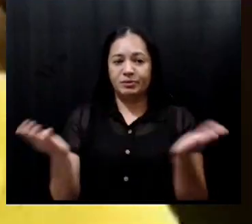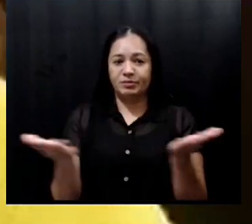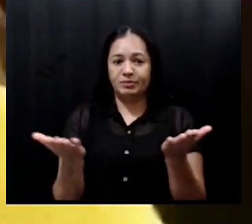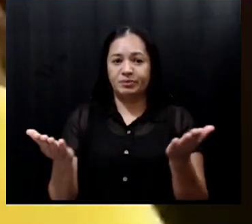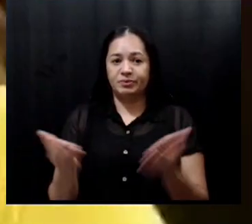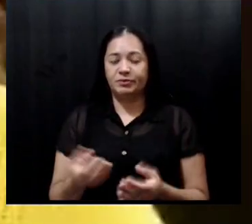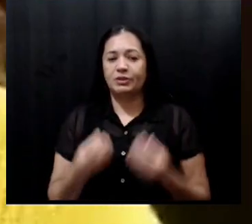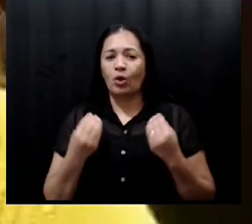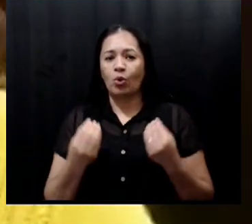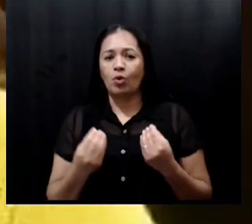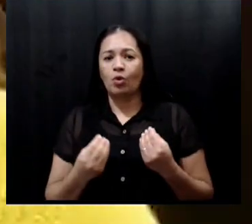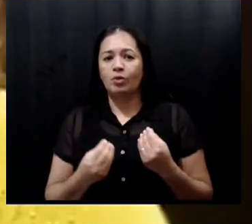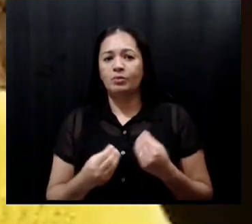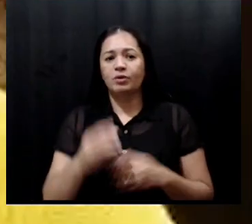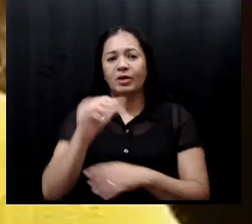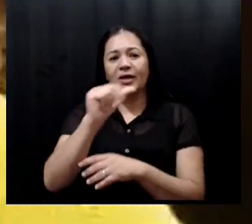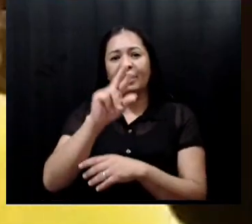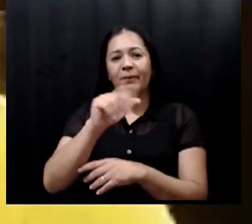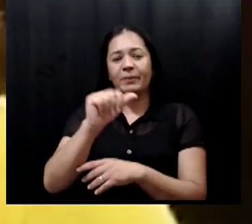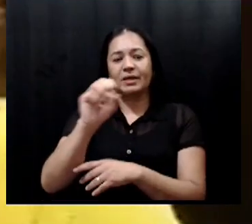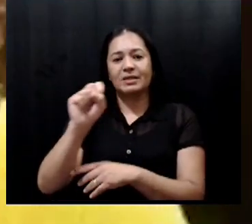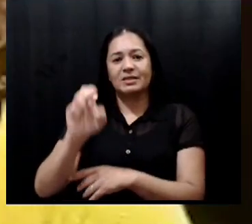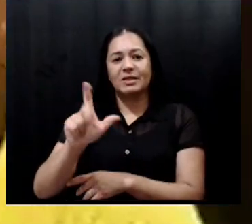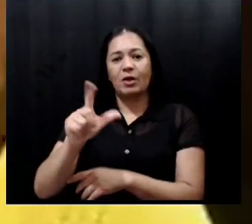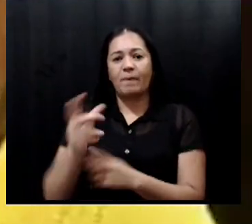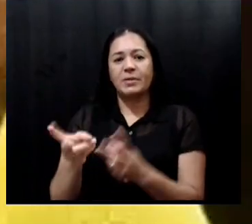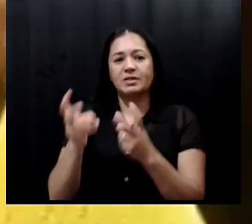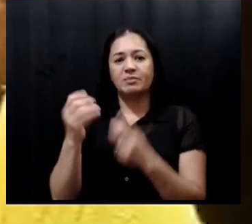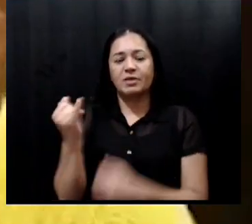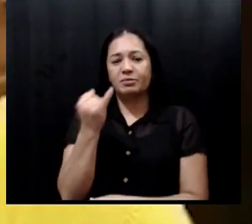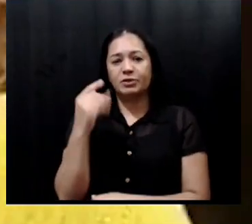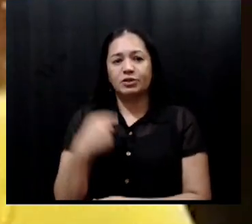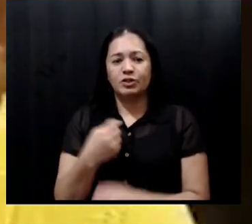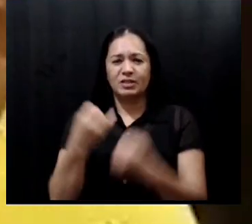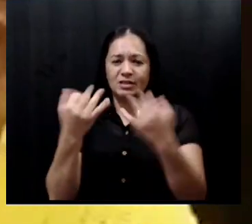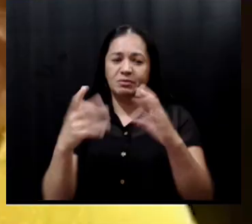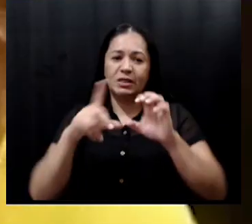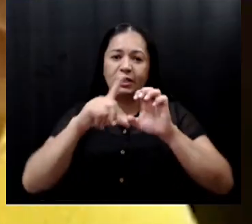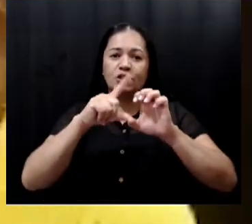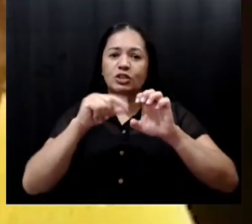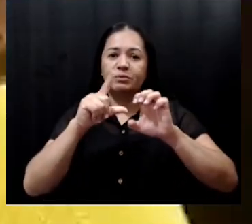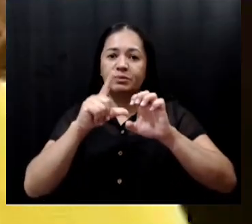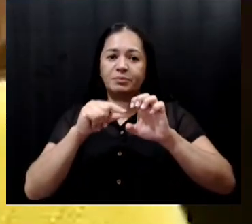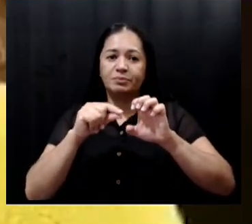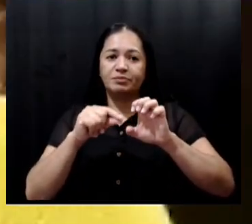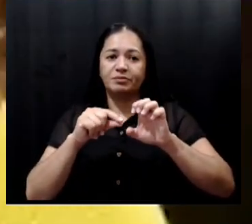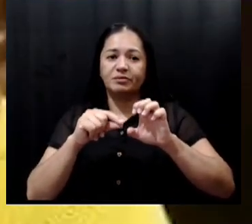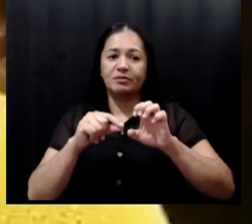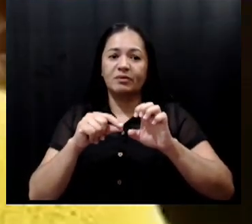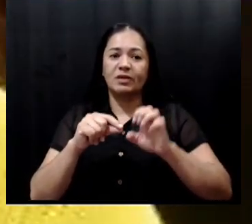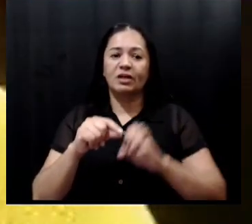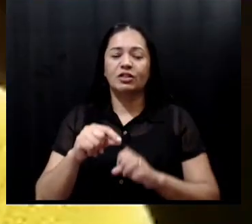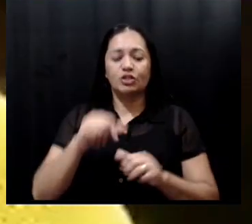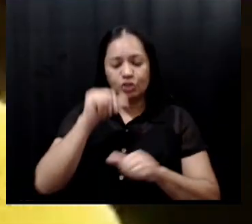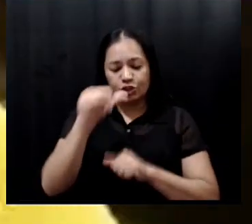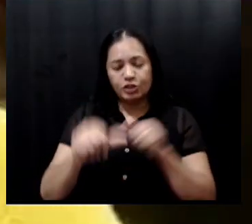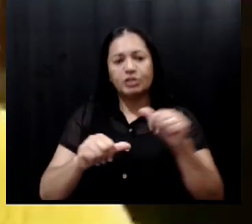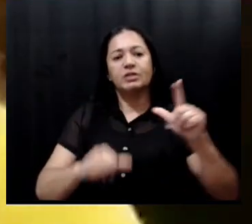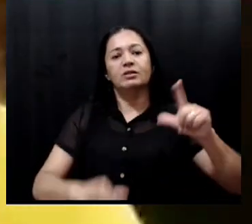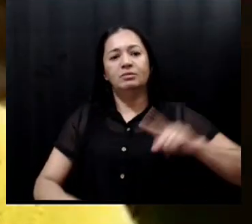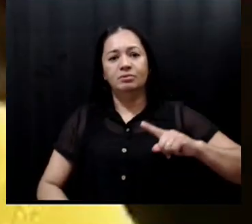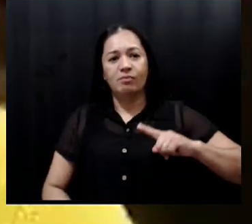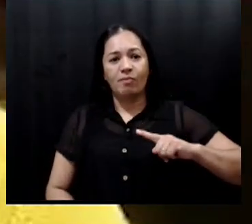Brasel vê a importância, quando a gente trata de empreendedorismo, de ter essa alternativa como um